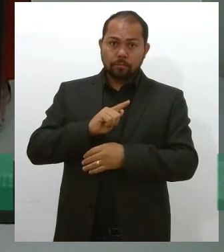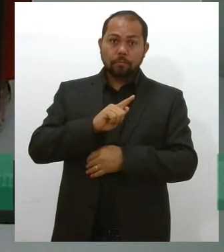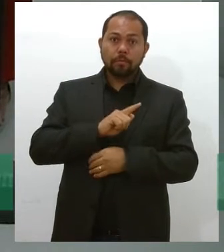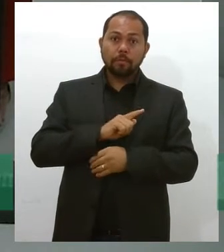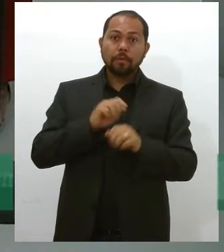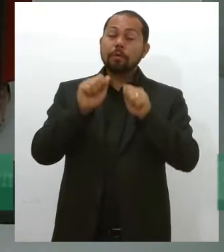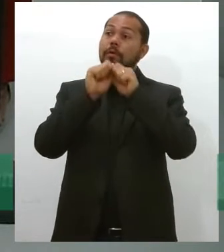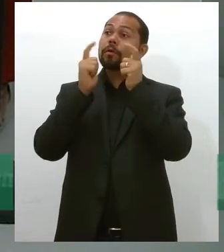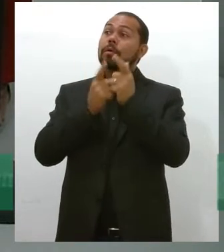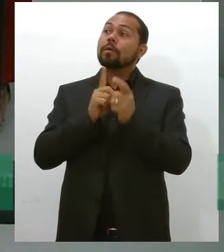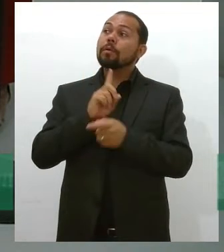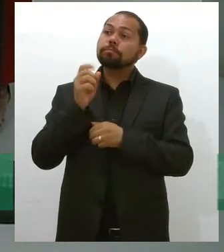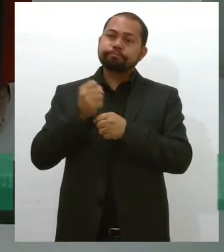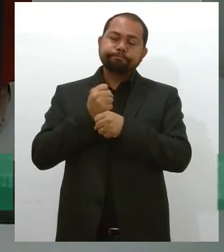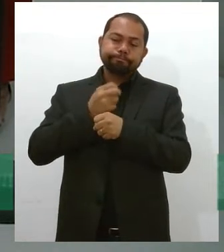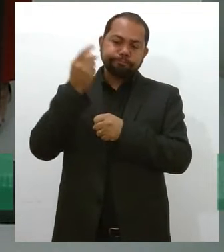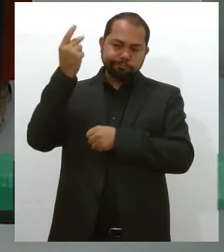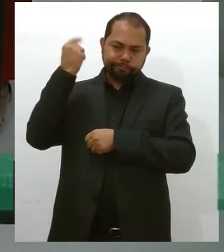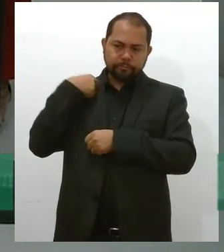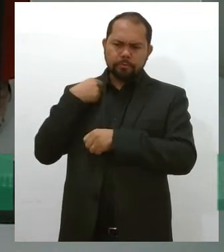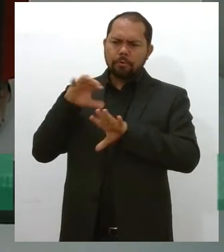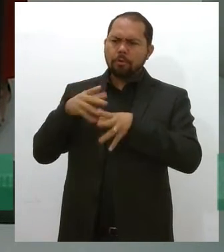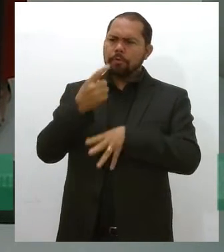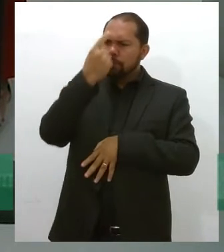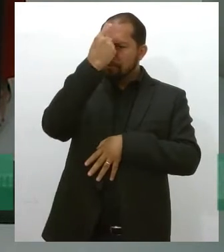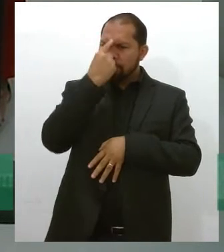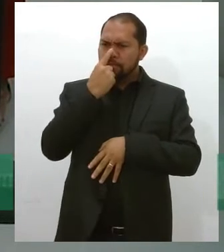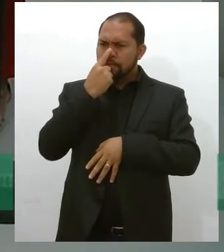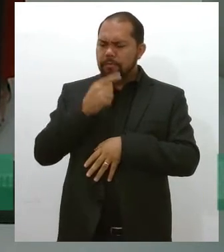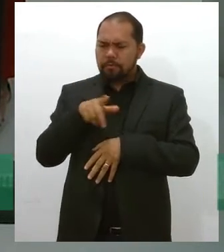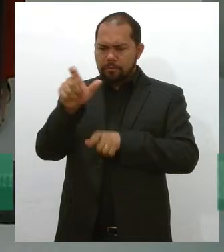das pessoas aí que ocupavam esses cargos?